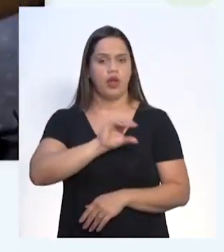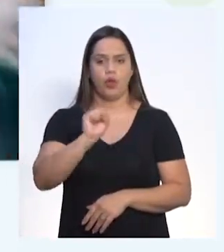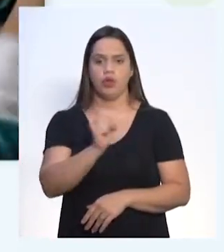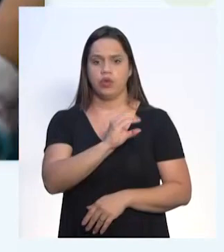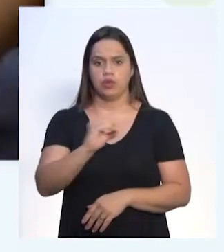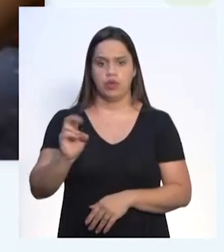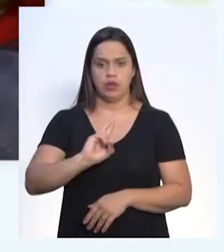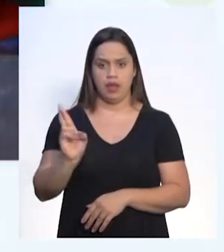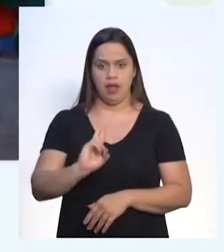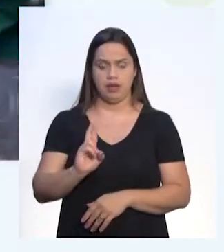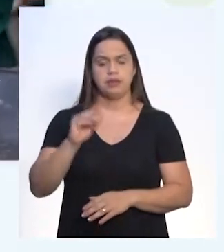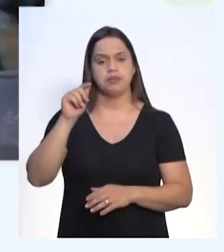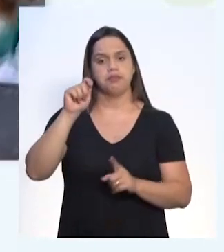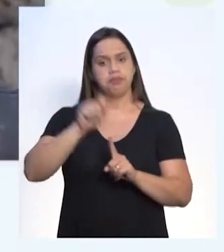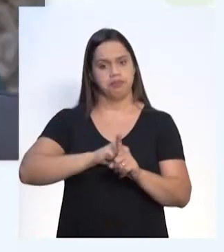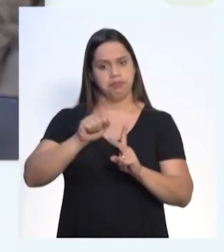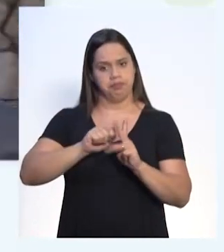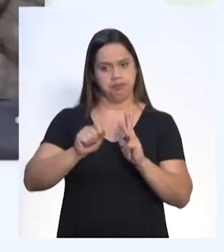mês.